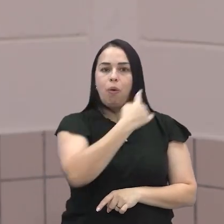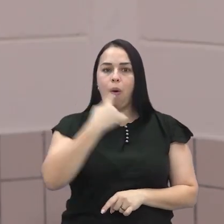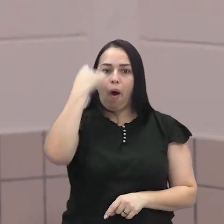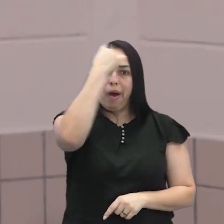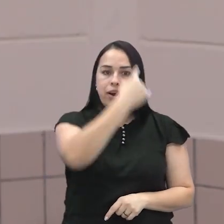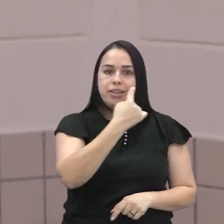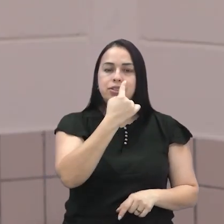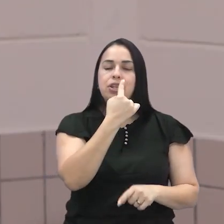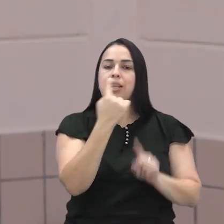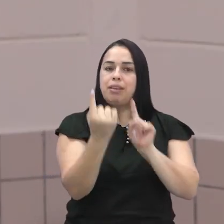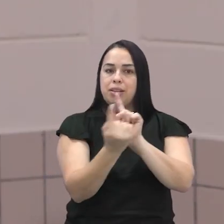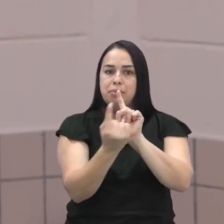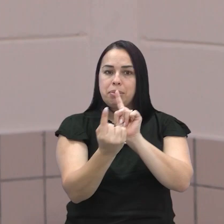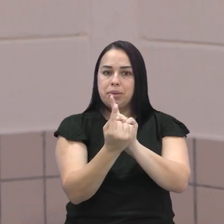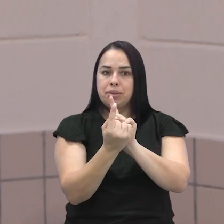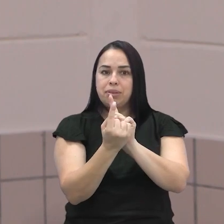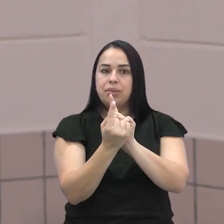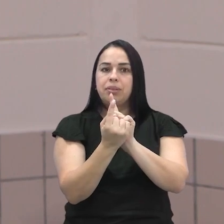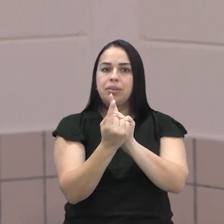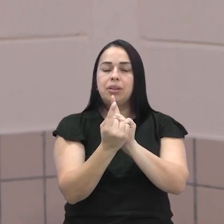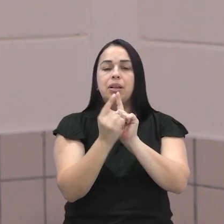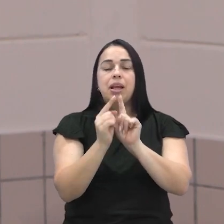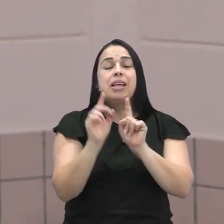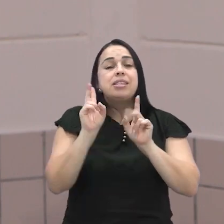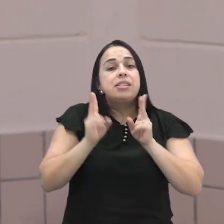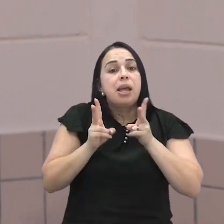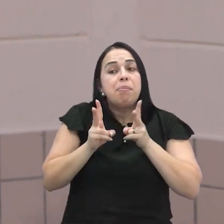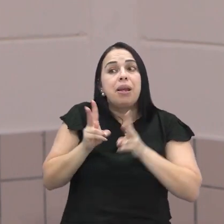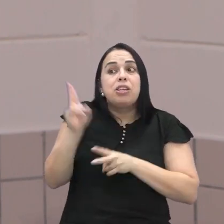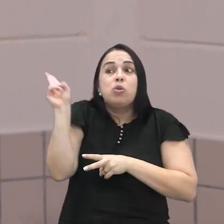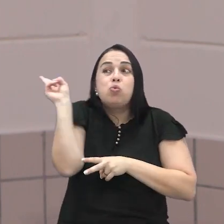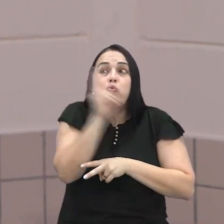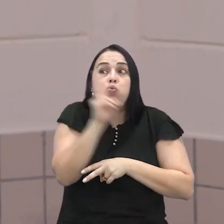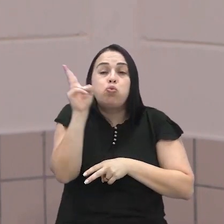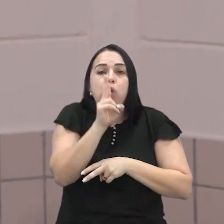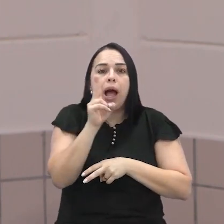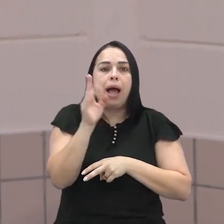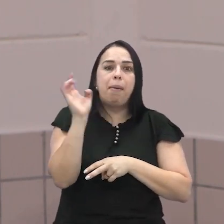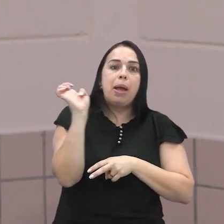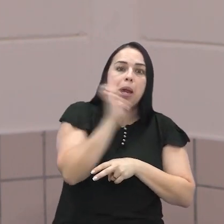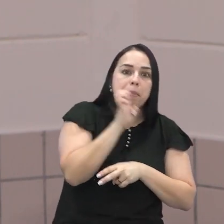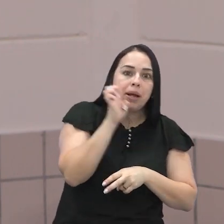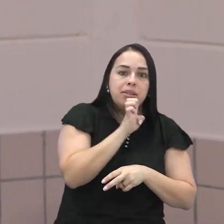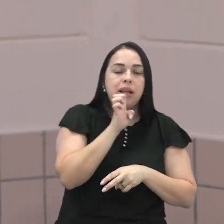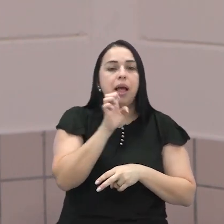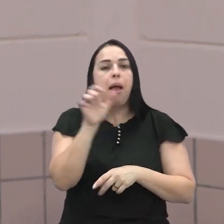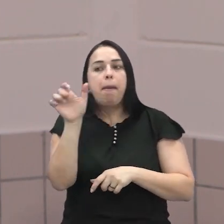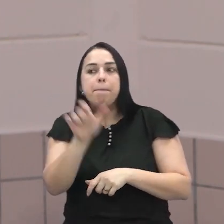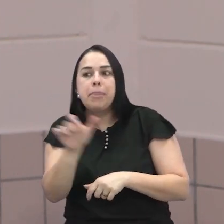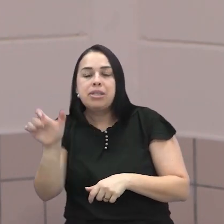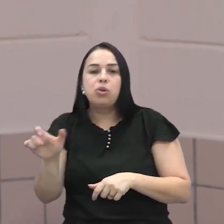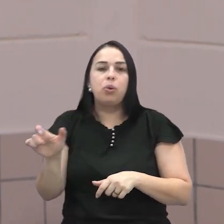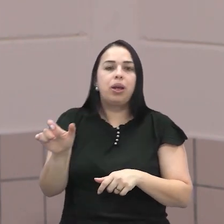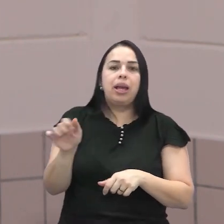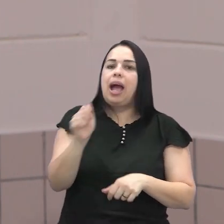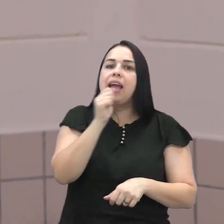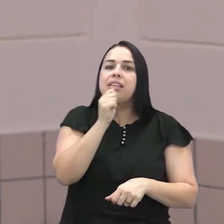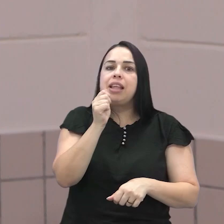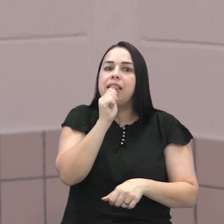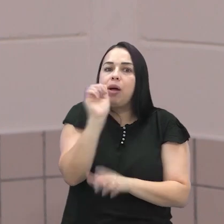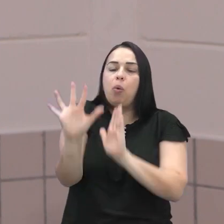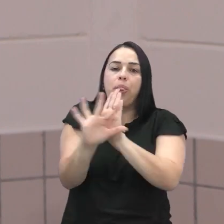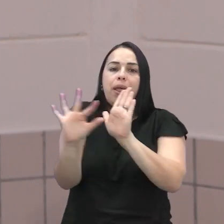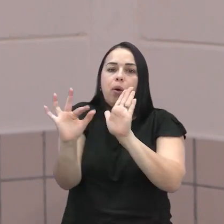psicológico. O plantão ele funciona numa modalidade de atendimento emergencial. Então, aquelas pessoas que não estão inscritas